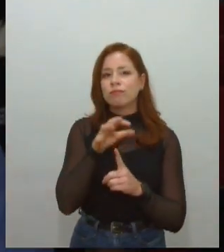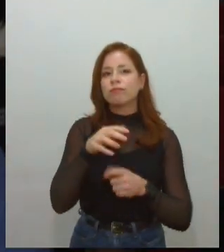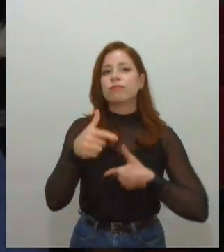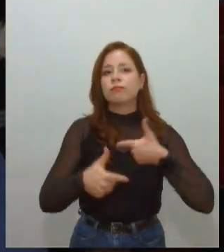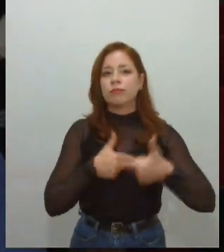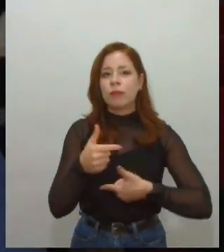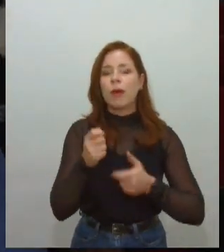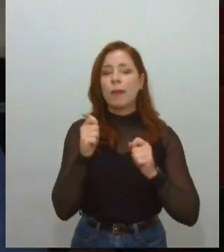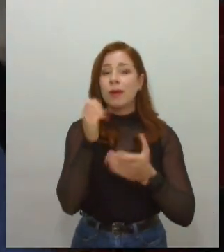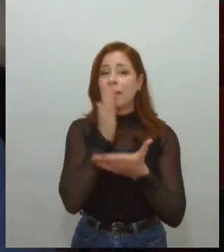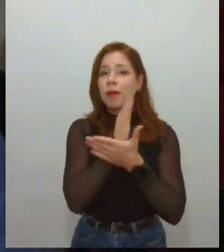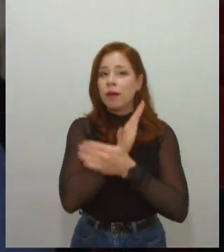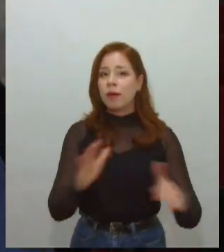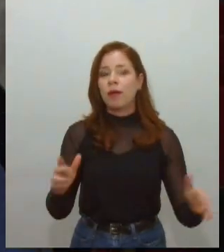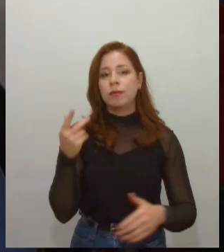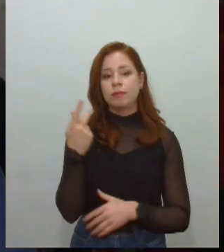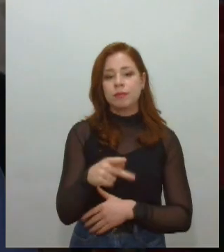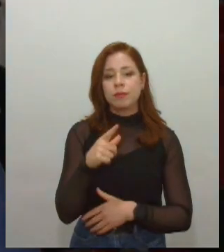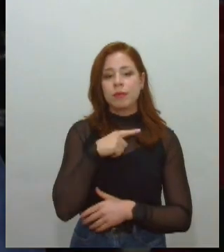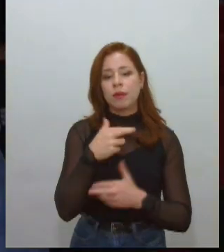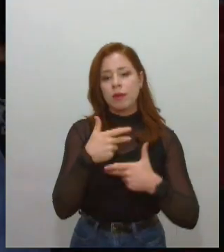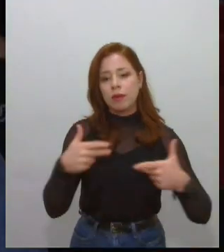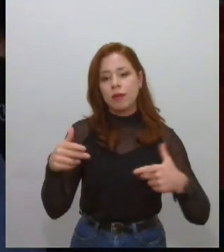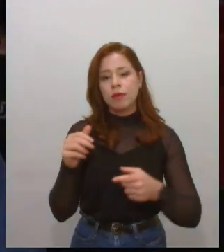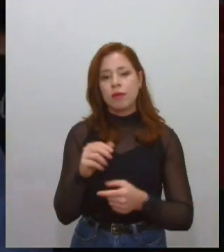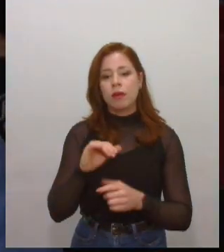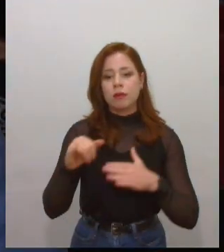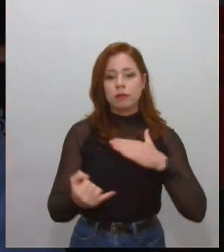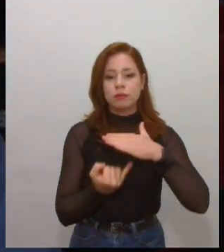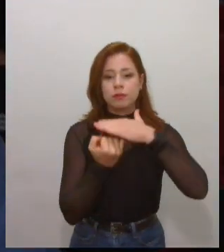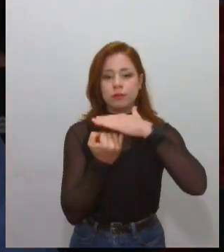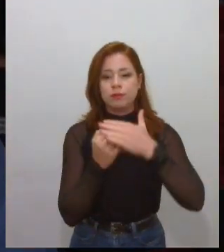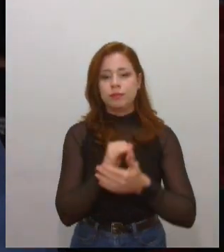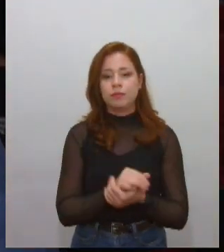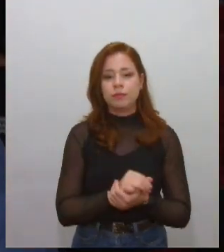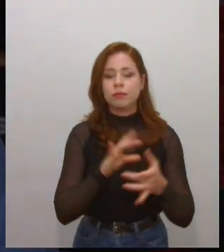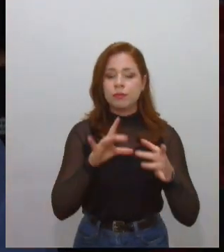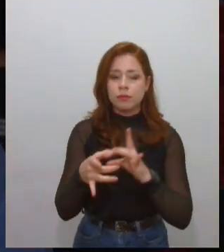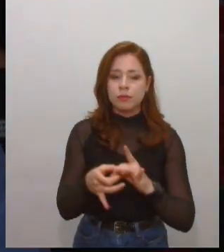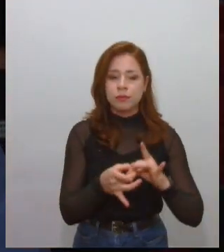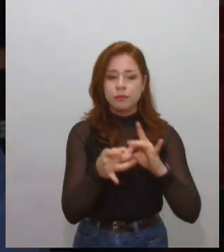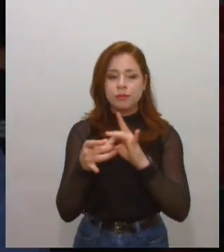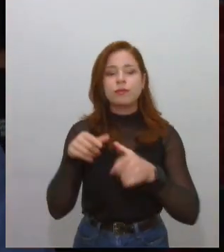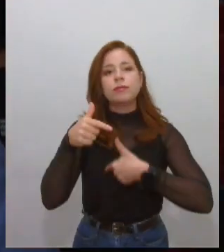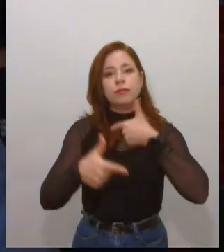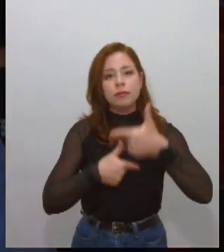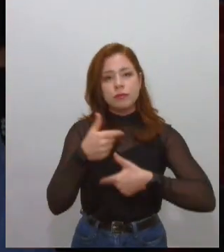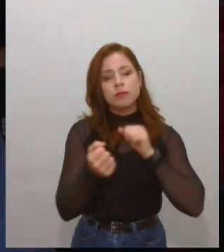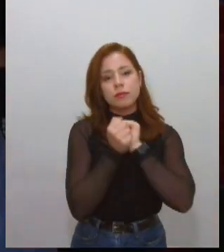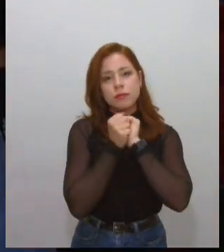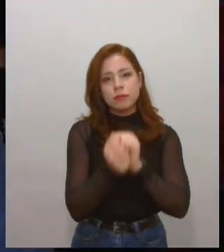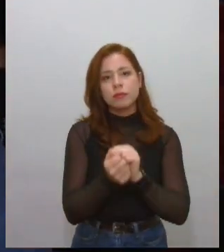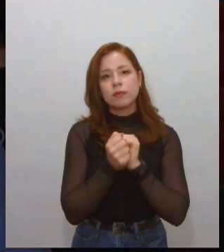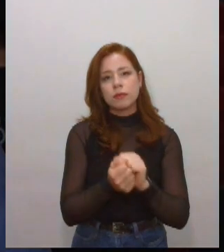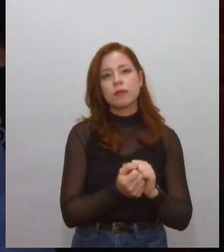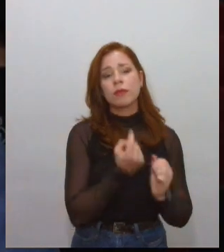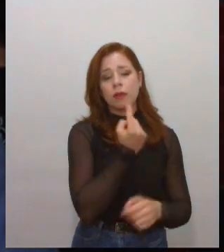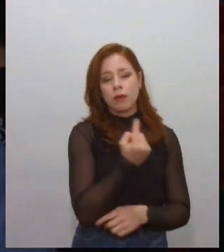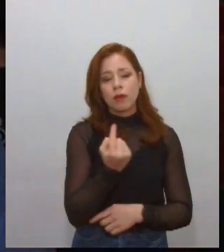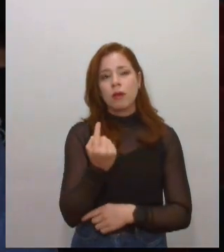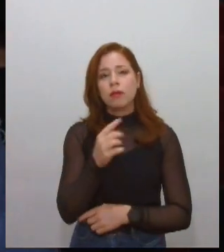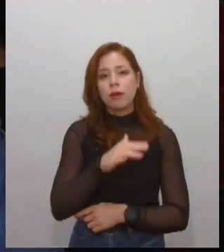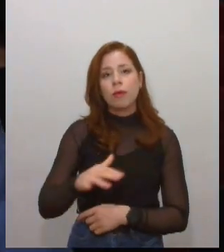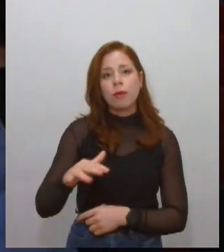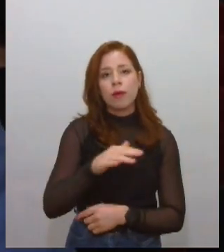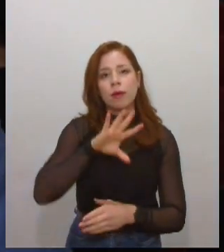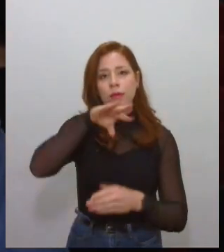aqui diversas instituições unidas, trabalhando juntas, cada um dentro do seu ambiente institucional, para